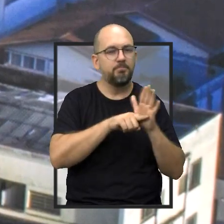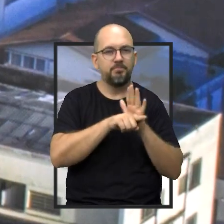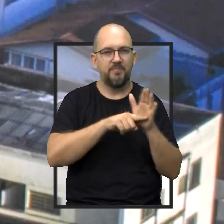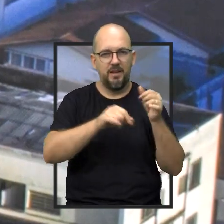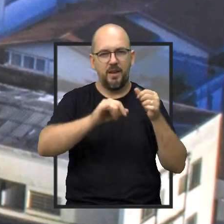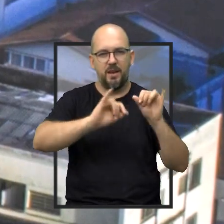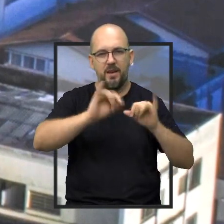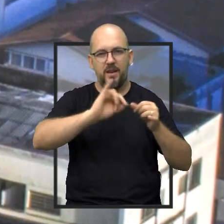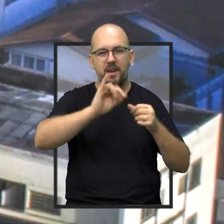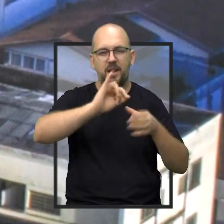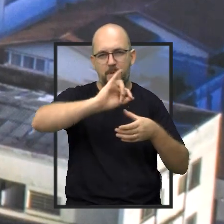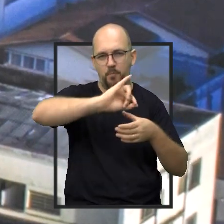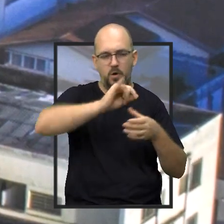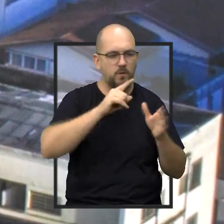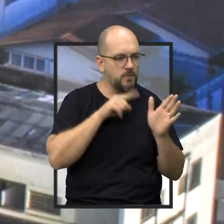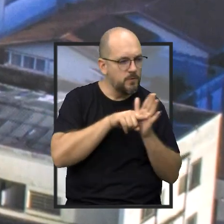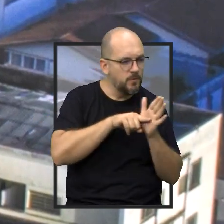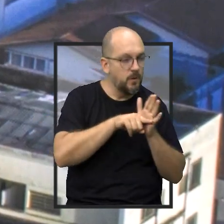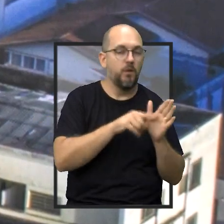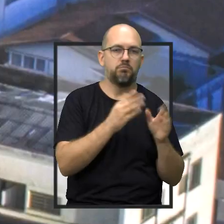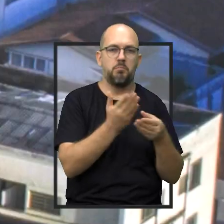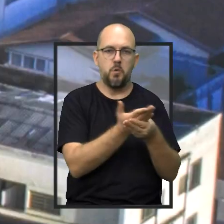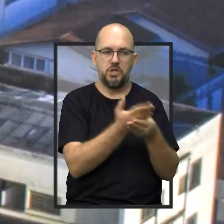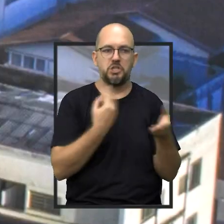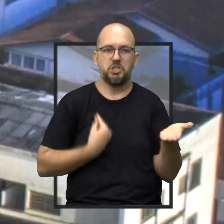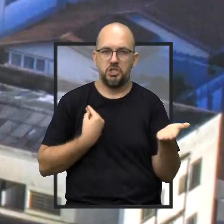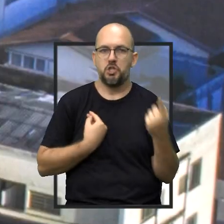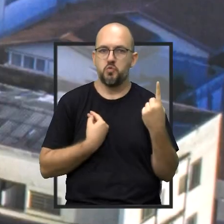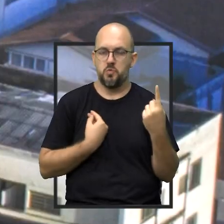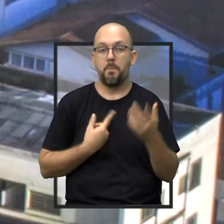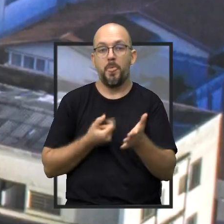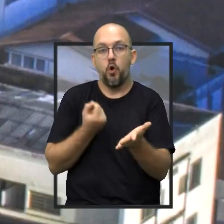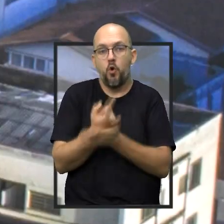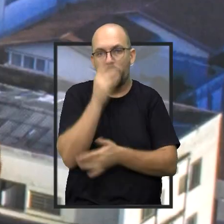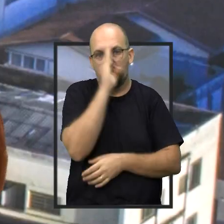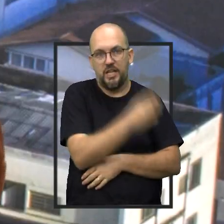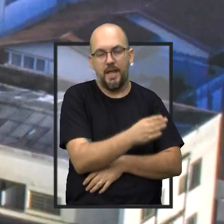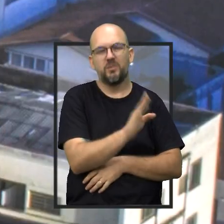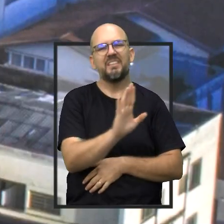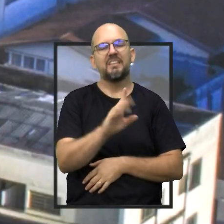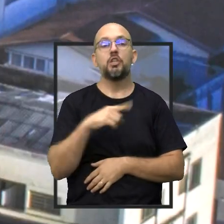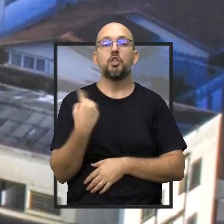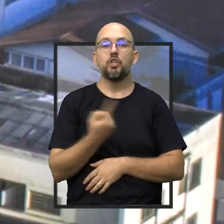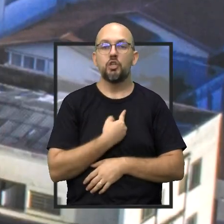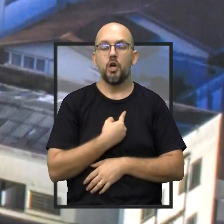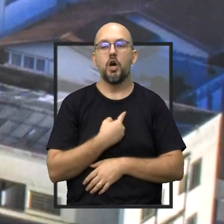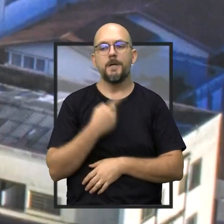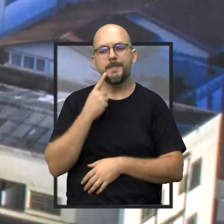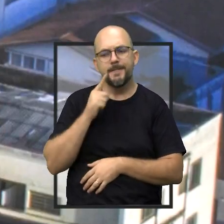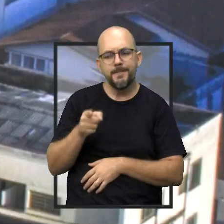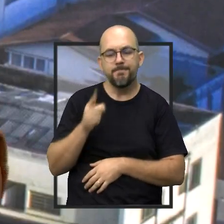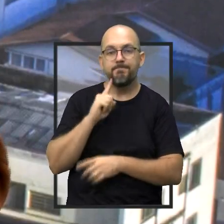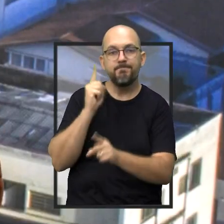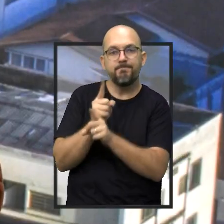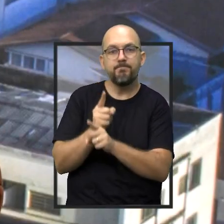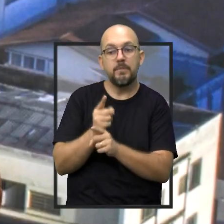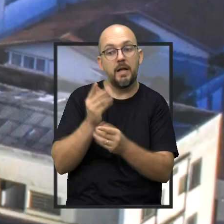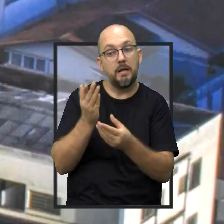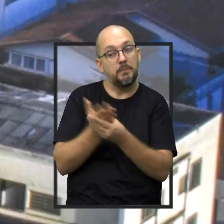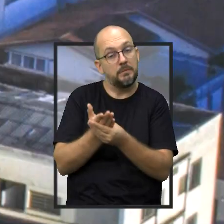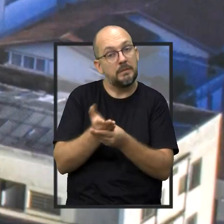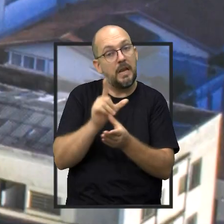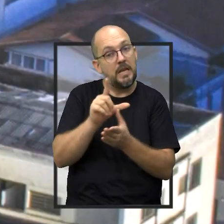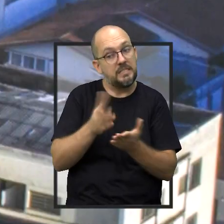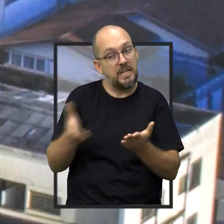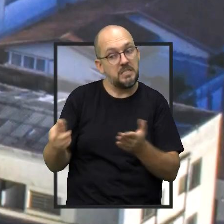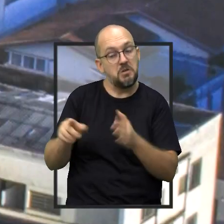um processo que está em vigência, nós temos uma compra direta e nós encontramos um processo licitatório que deve ser